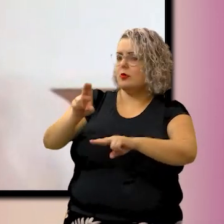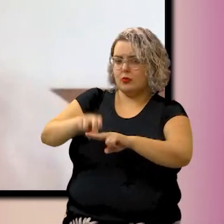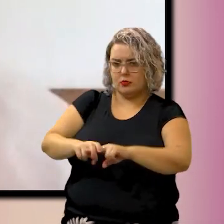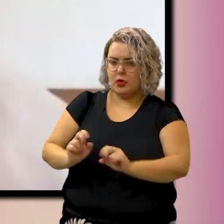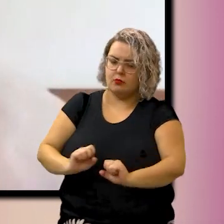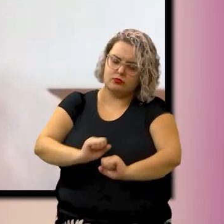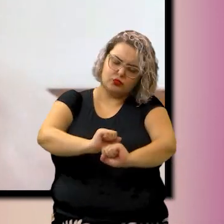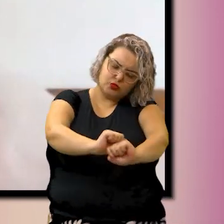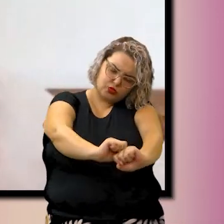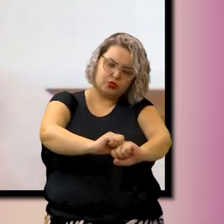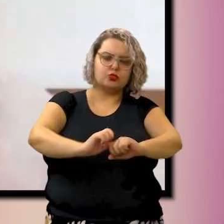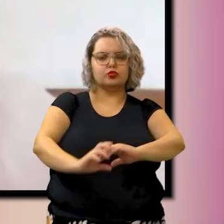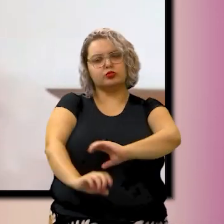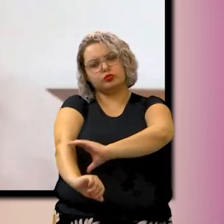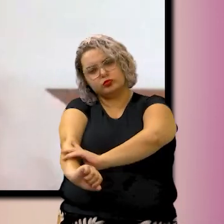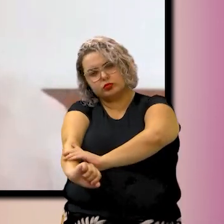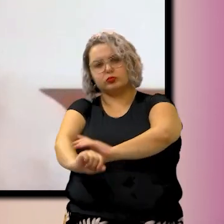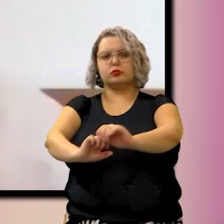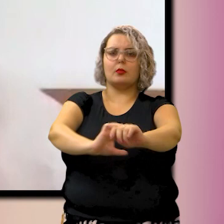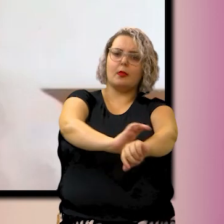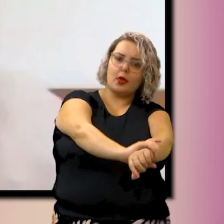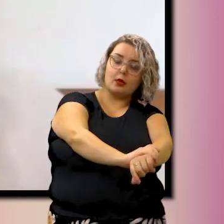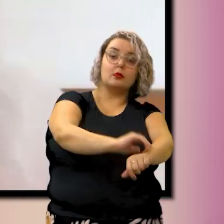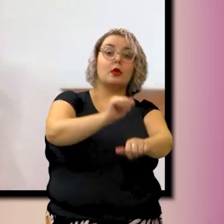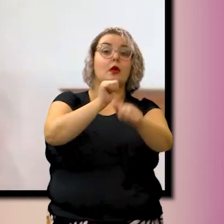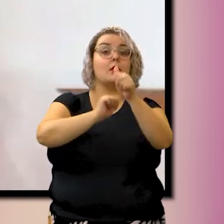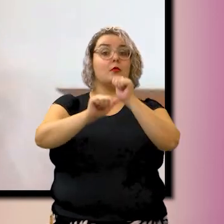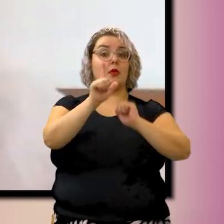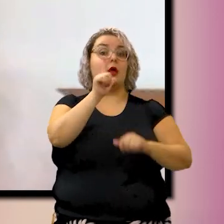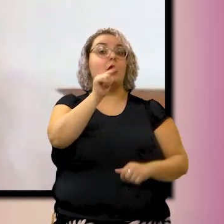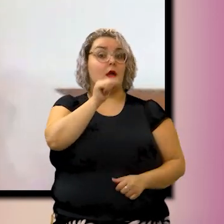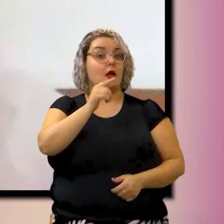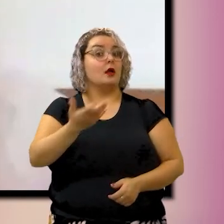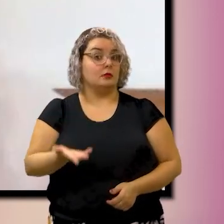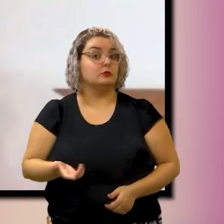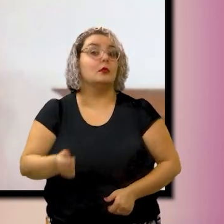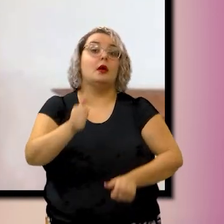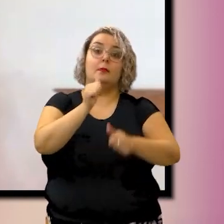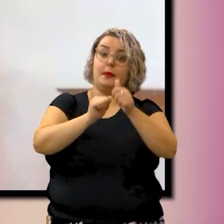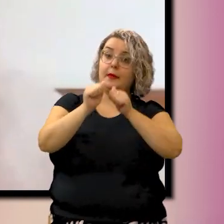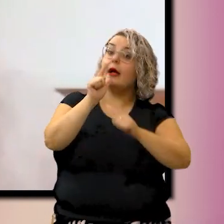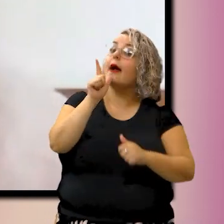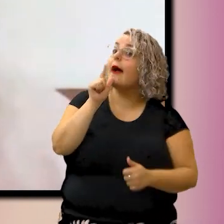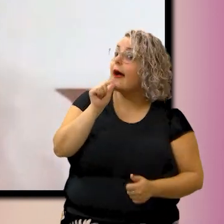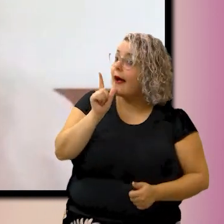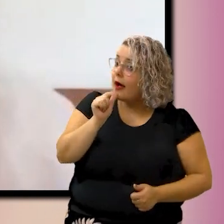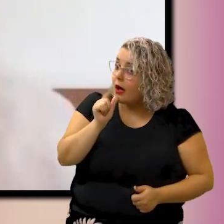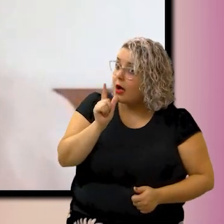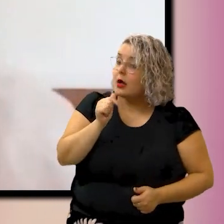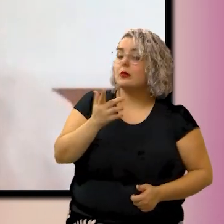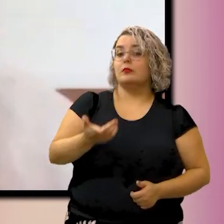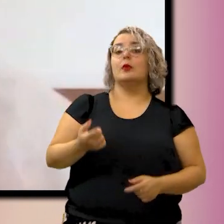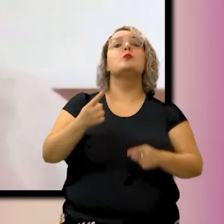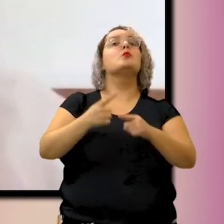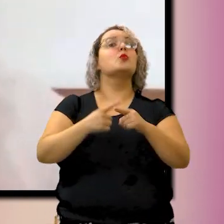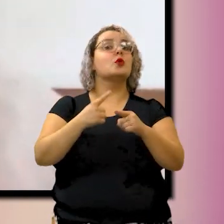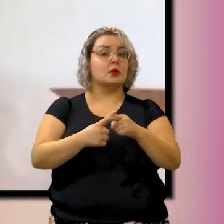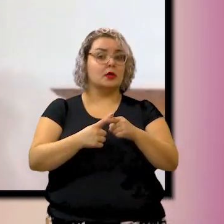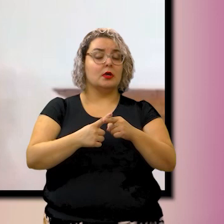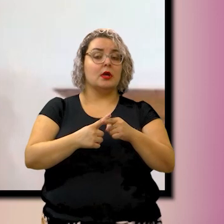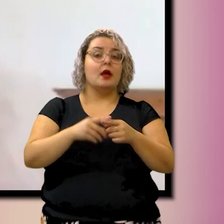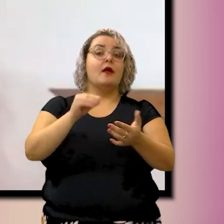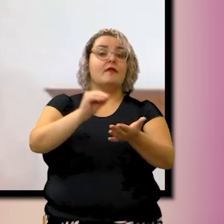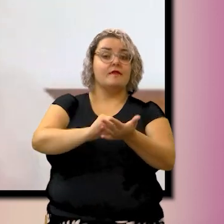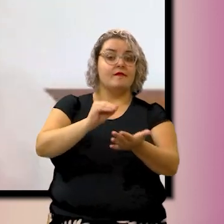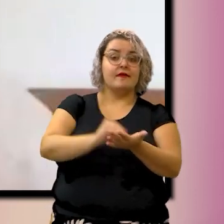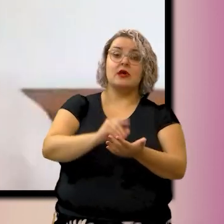coisa importante é ingerir bastante água. E aí eu tô falando de água mesmo, é se hidratar bastante. Por quê?